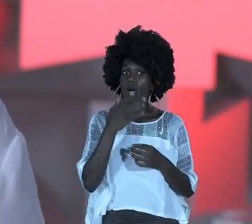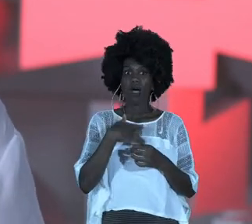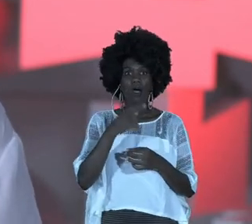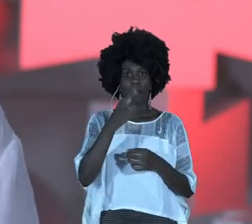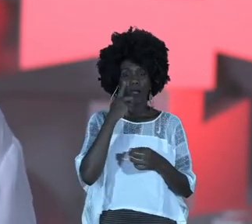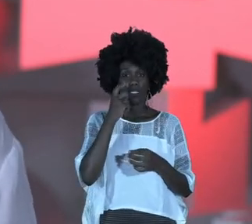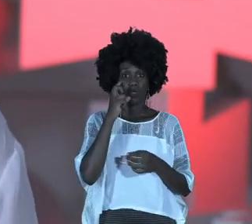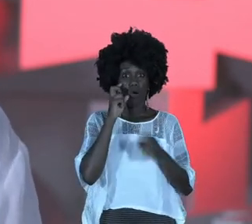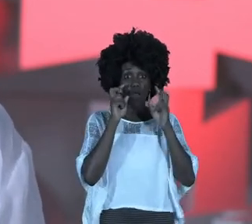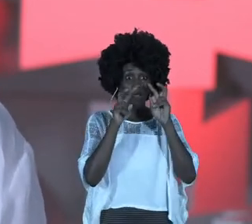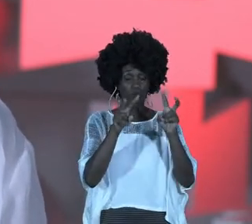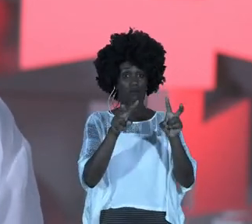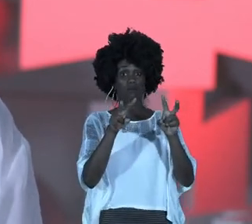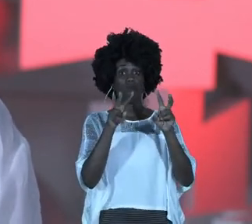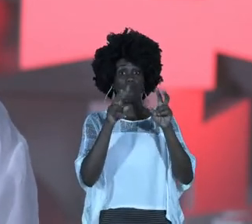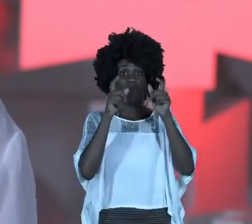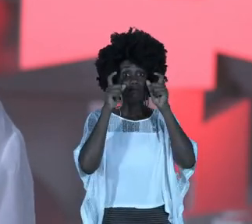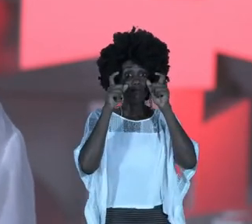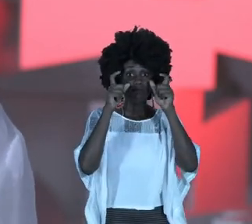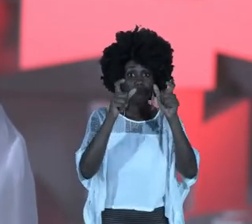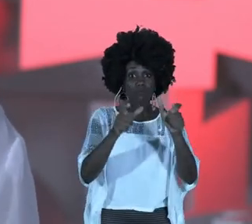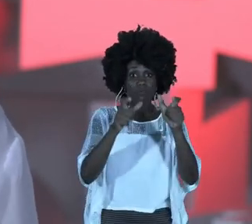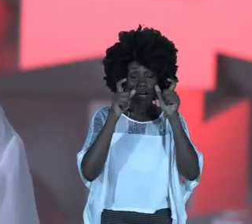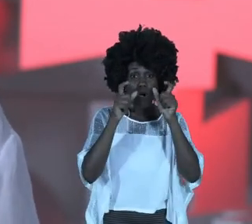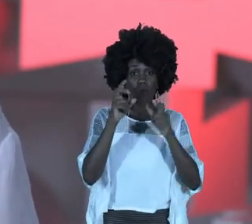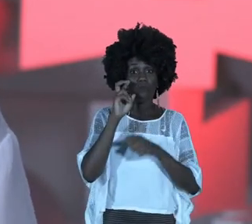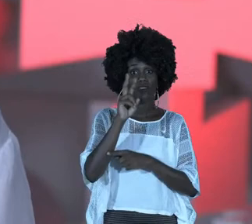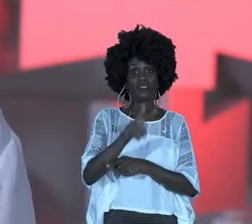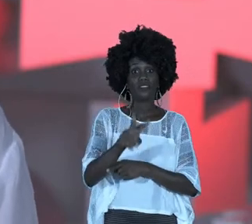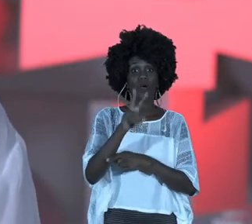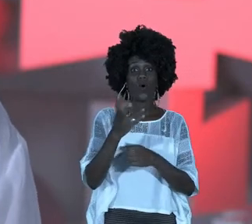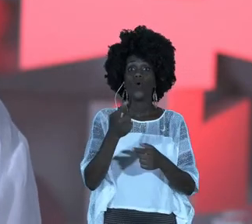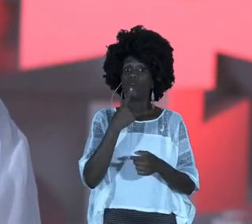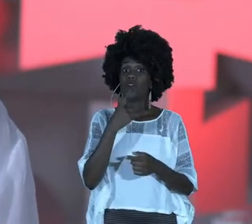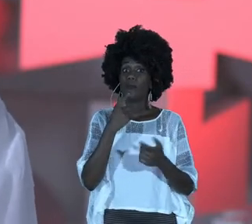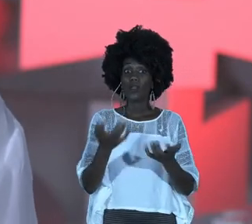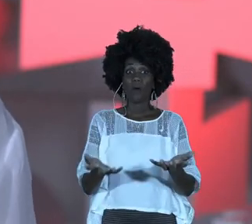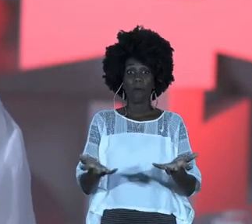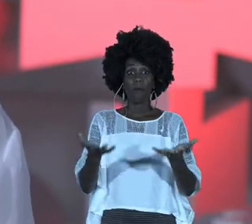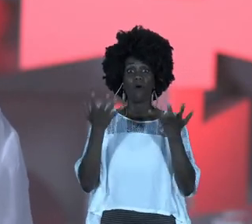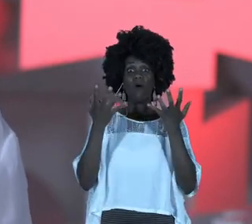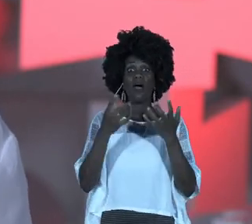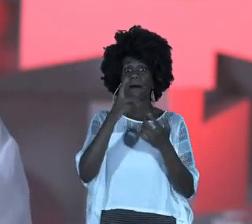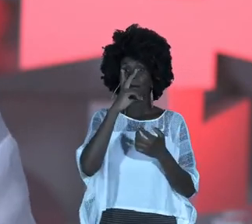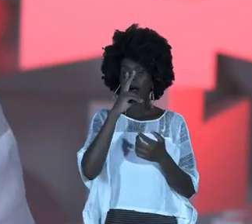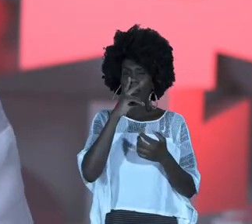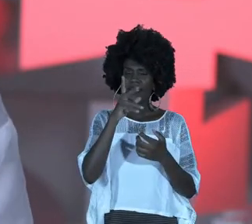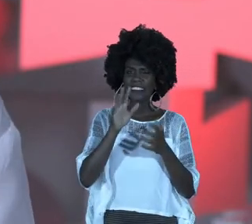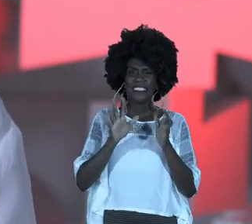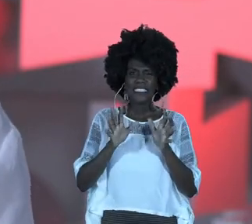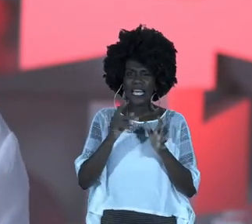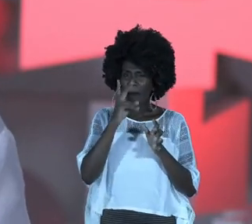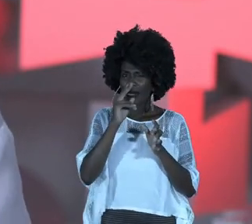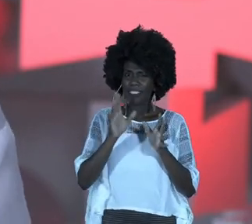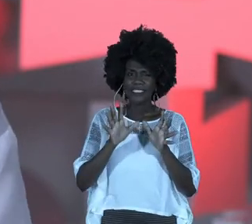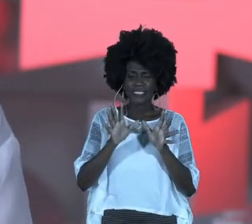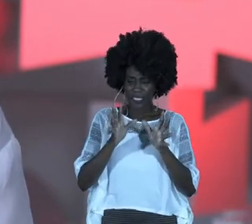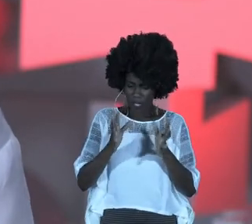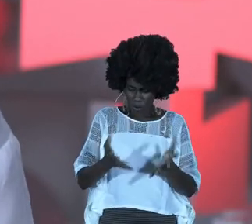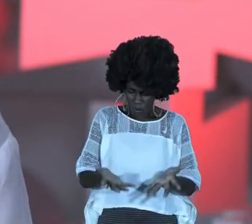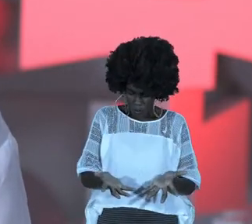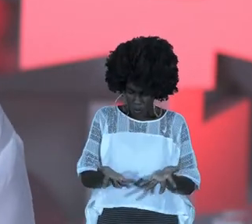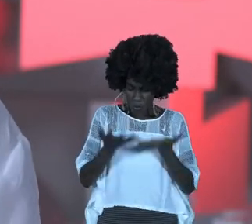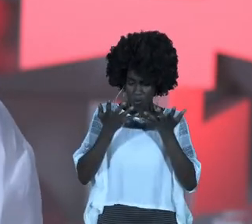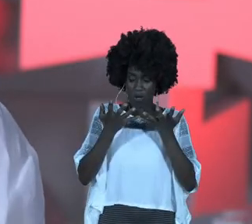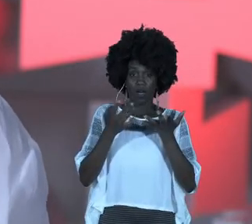no nosso olhar, no processo de visão, o vermelho avança. Ele como se empurrasse, se projetasse